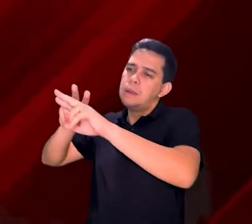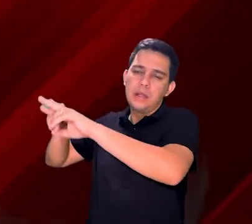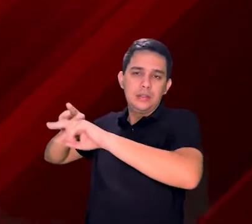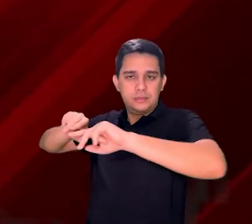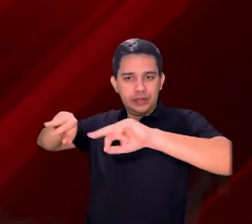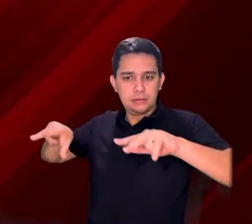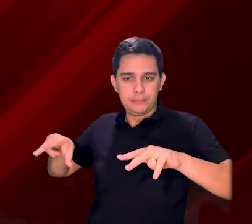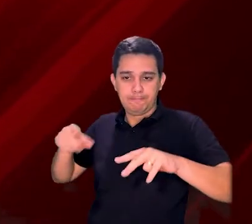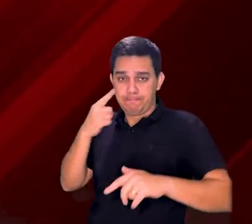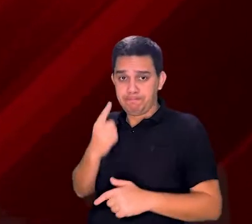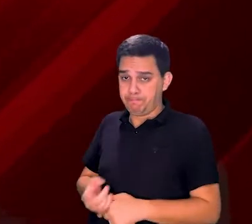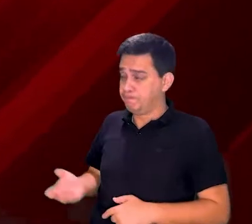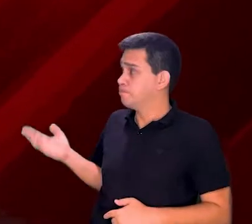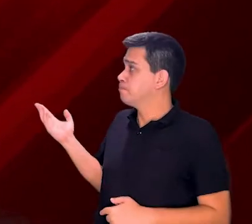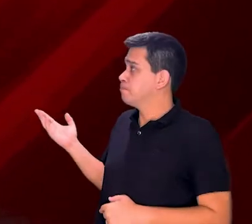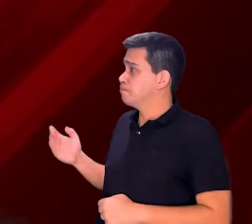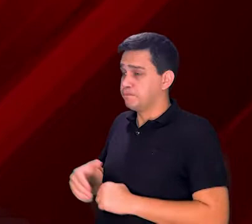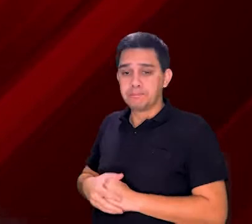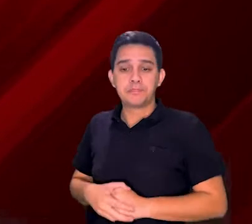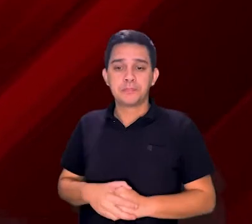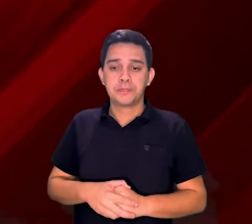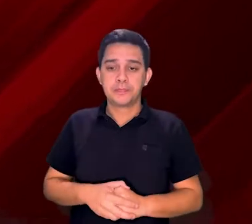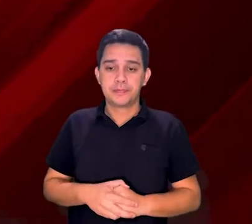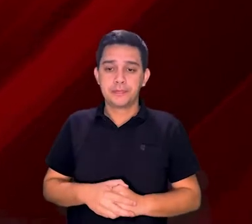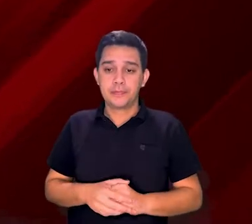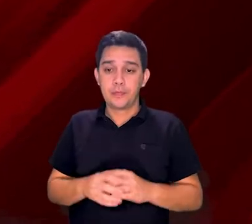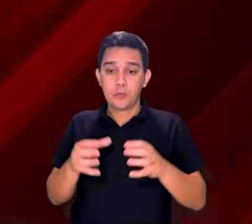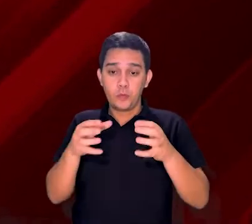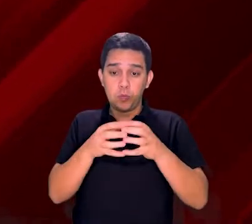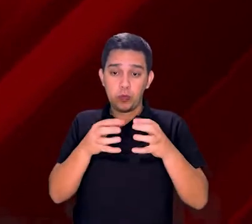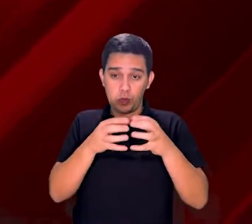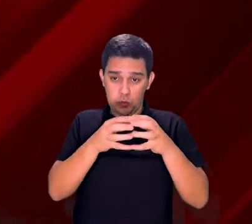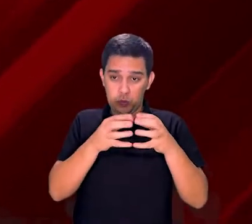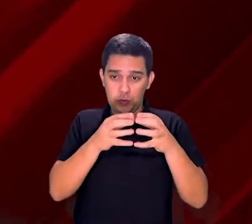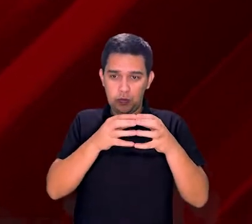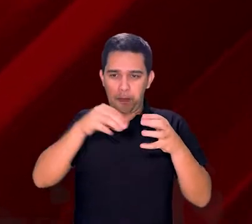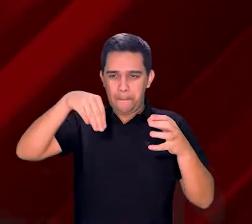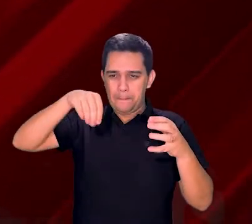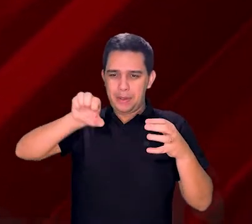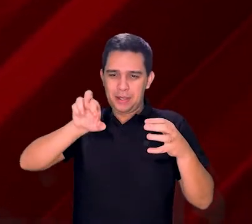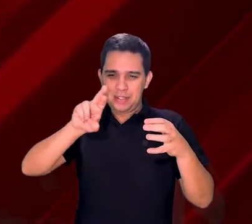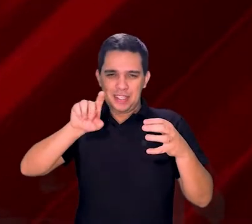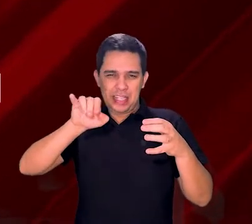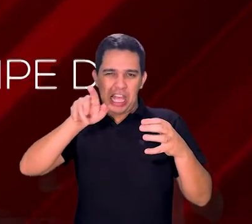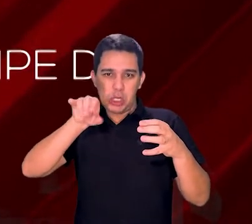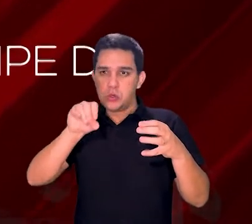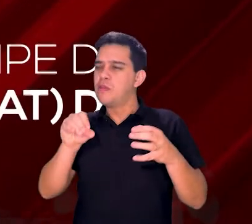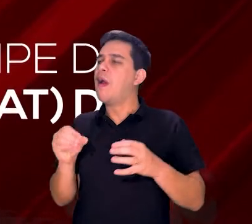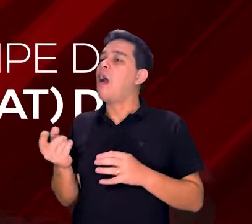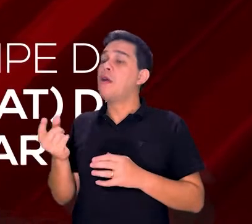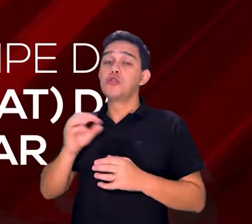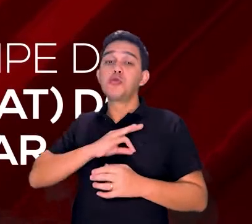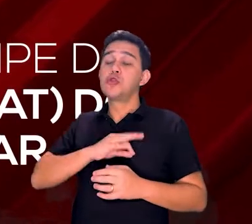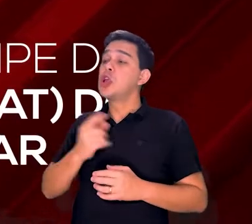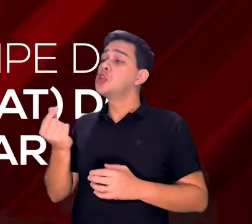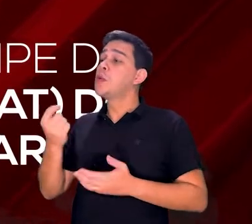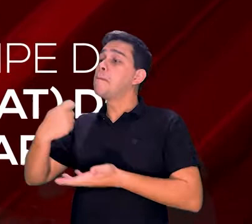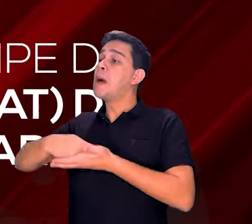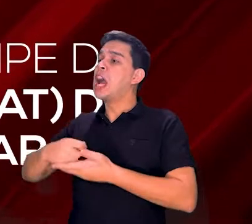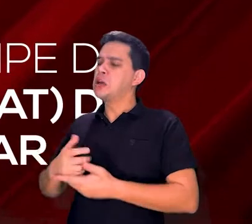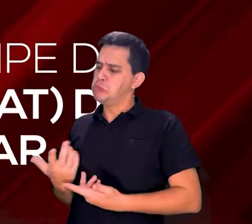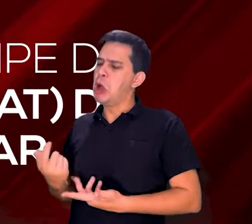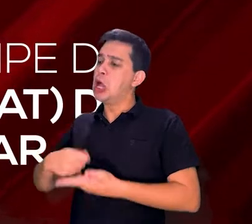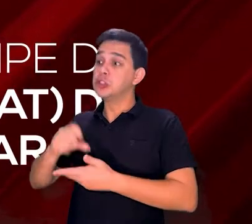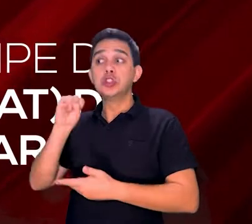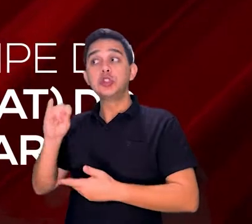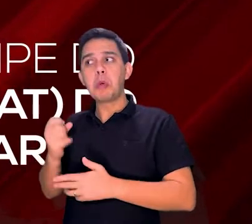do 24º Batalhão. 8 dos 13 denunciados compunham o GAT do 24º Batalhão, Batalhão de